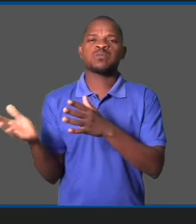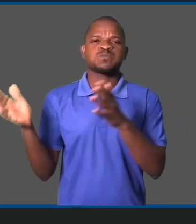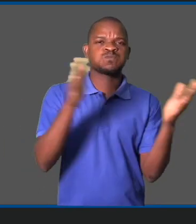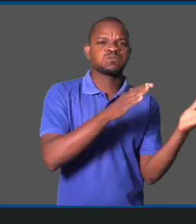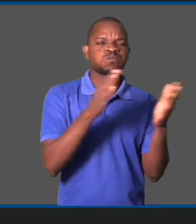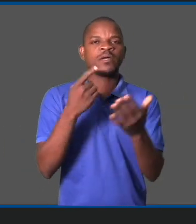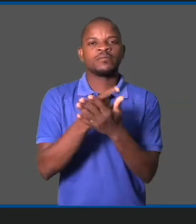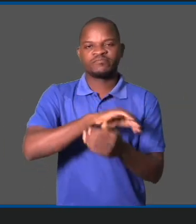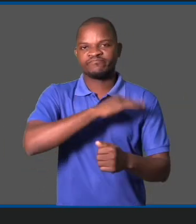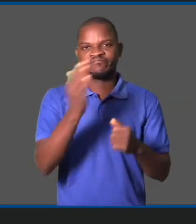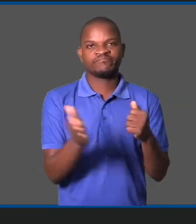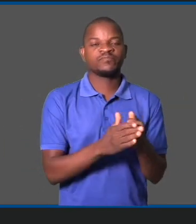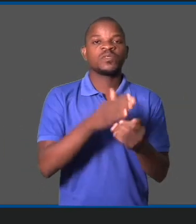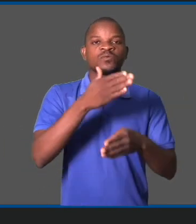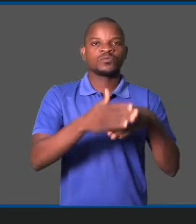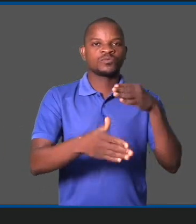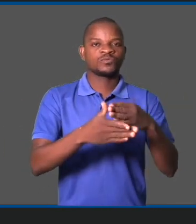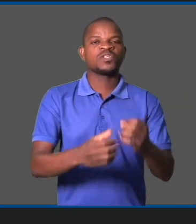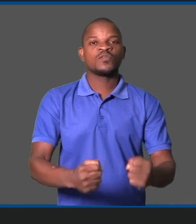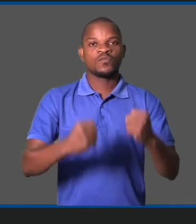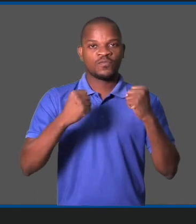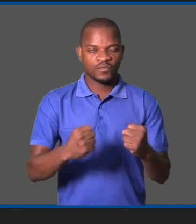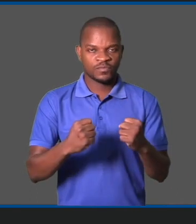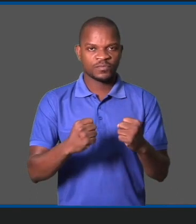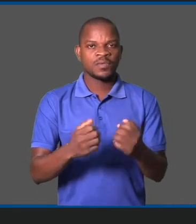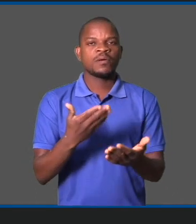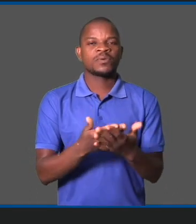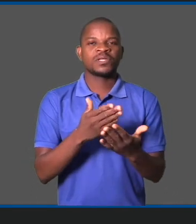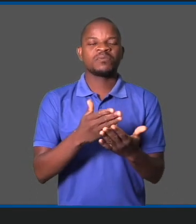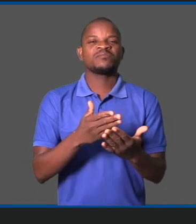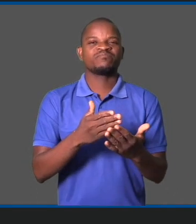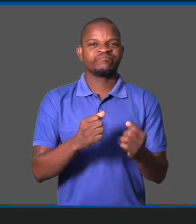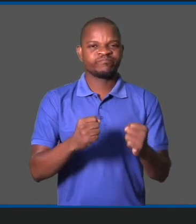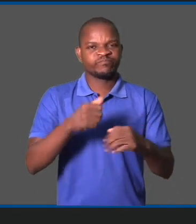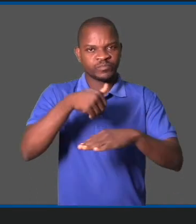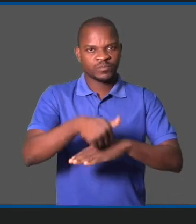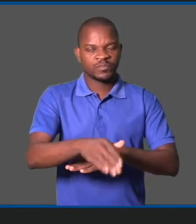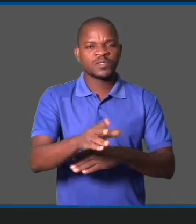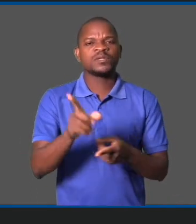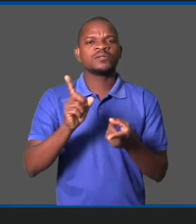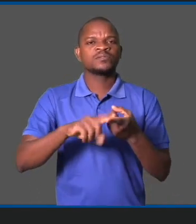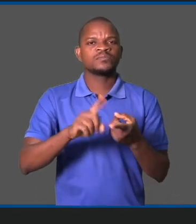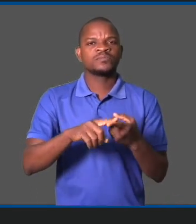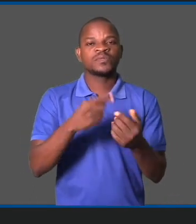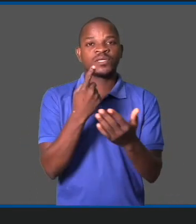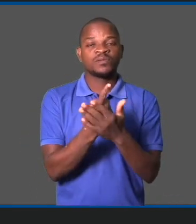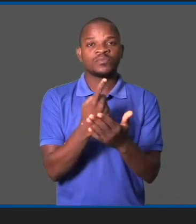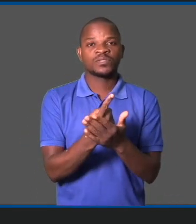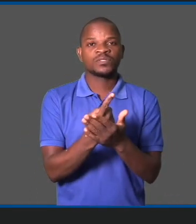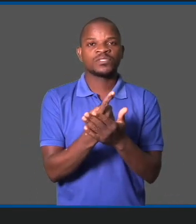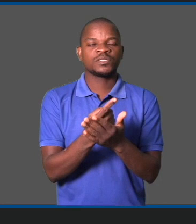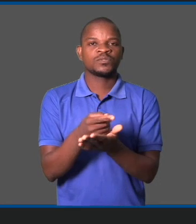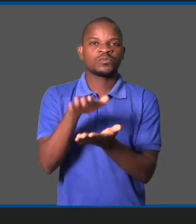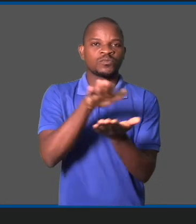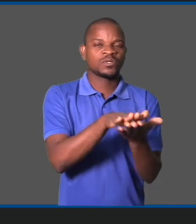ciclone. Reconstruir para que eles, por um lado, sejam mais resistentes para as mudanças climáticas, mas também para que